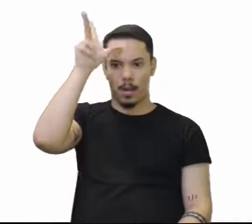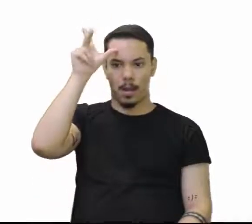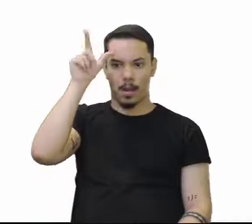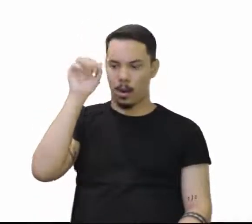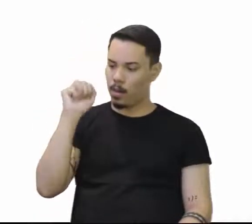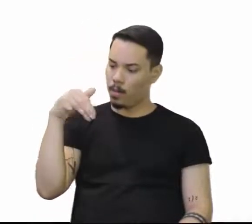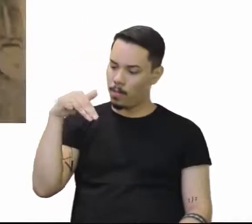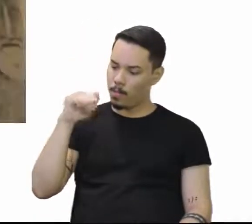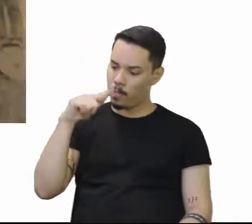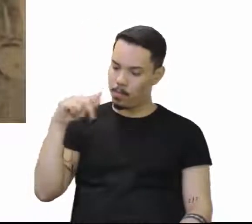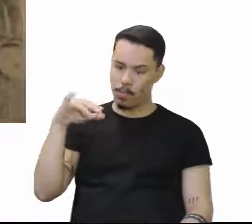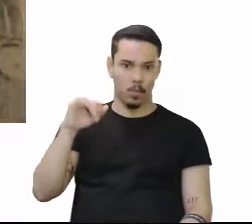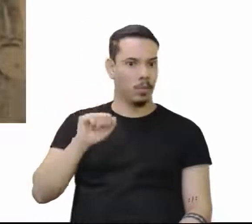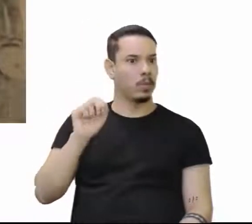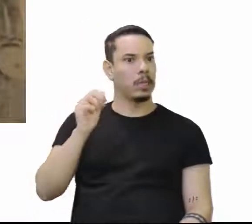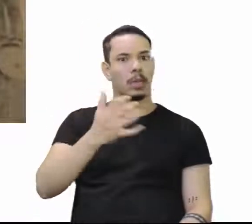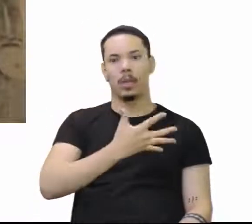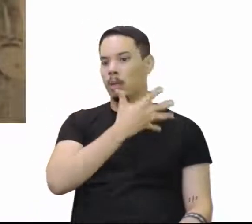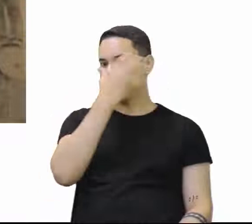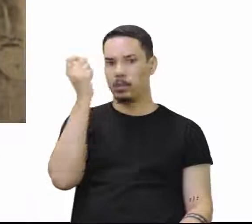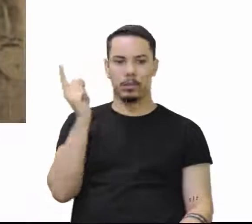que esqueçam disso.